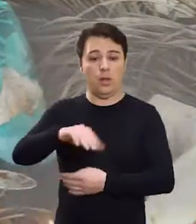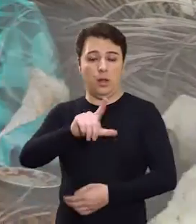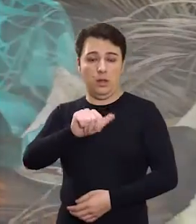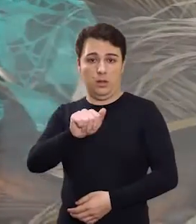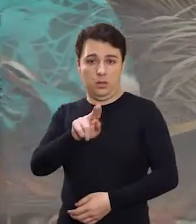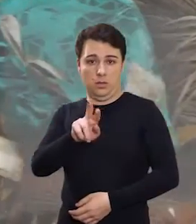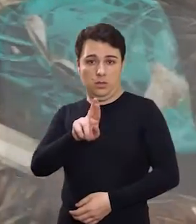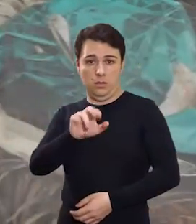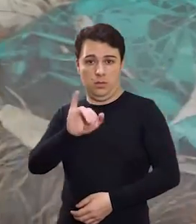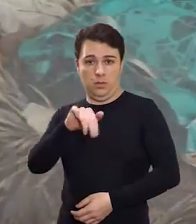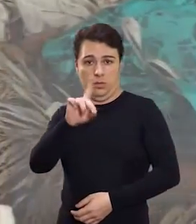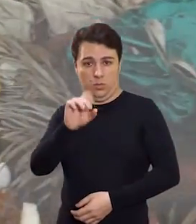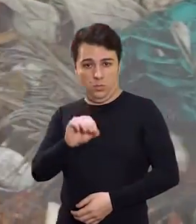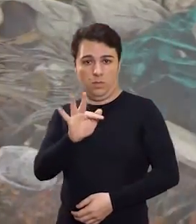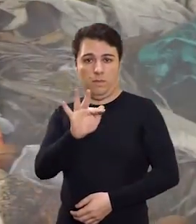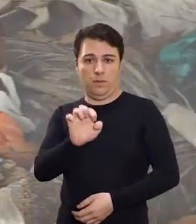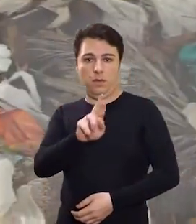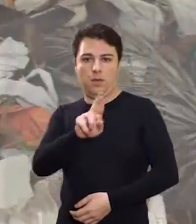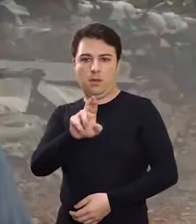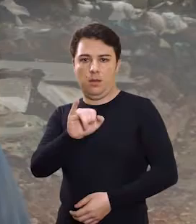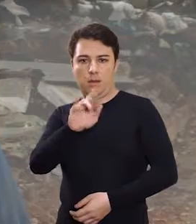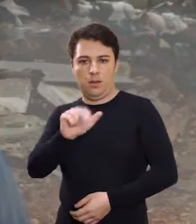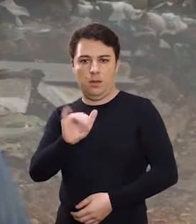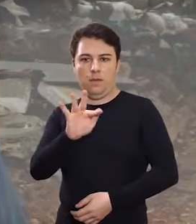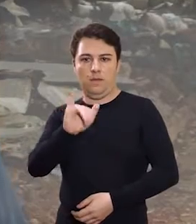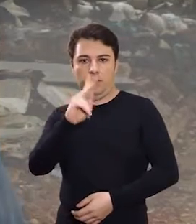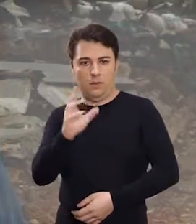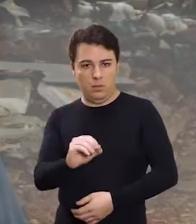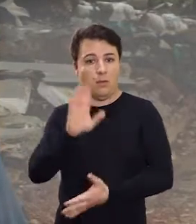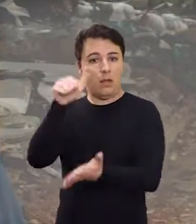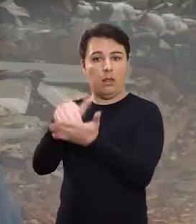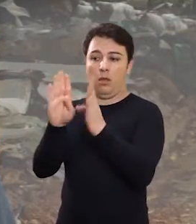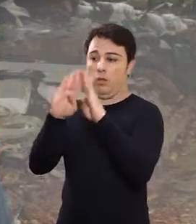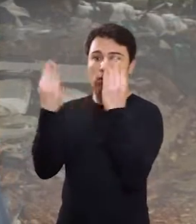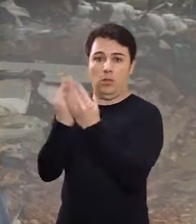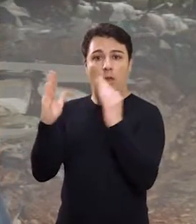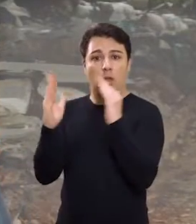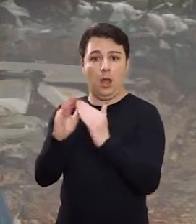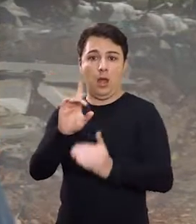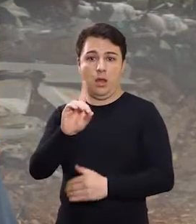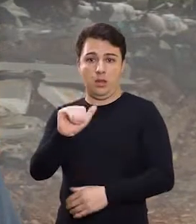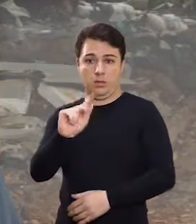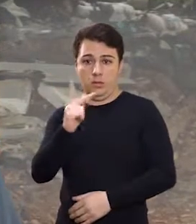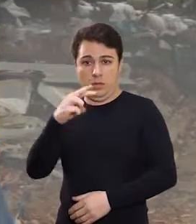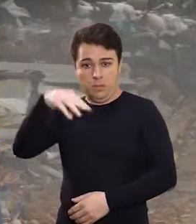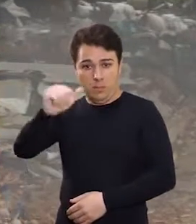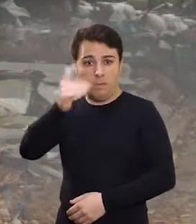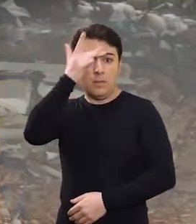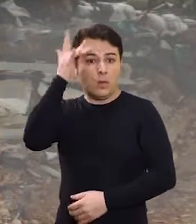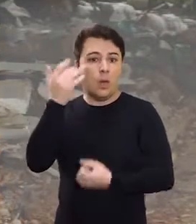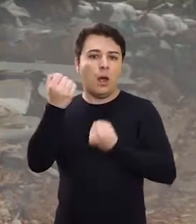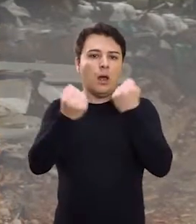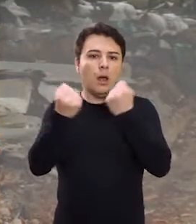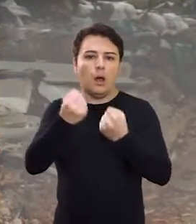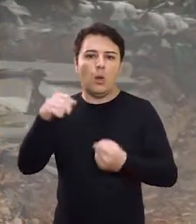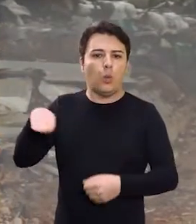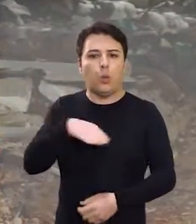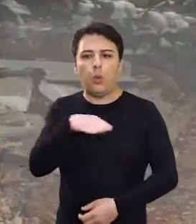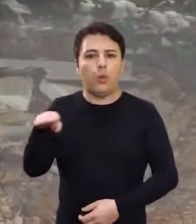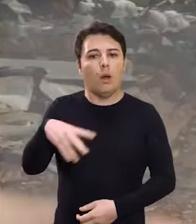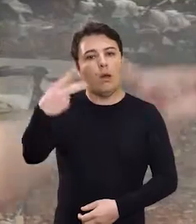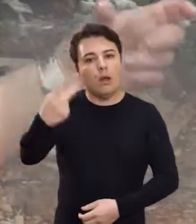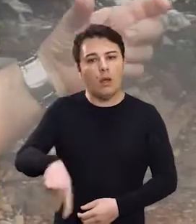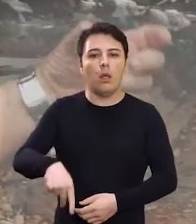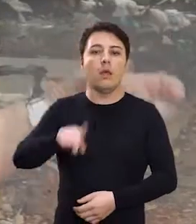essa Rua Laurindo Ferreira Filho faz pelo direto dama o draminha então de todo mundo